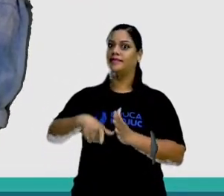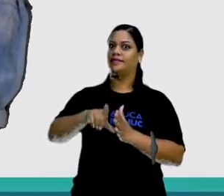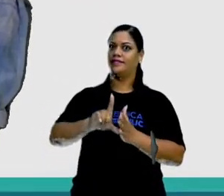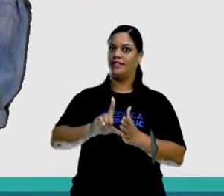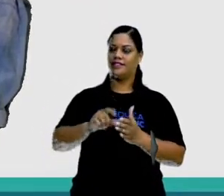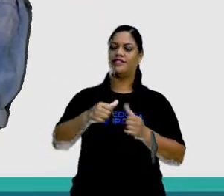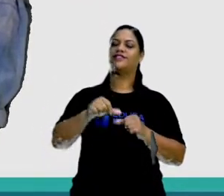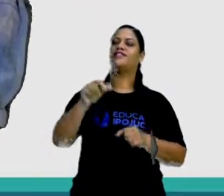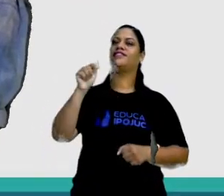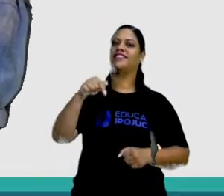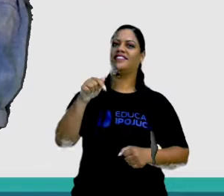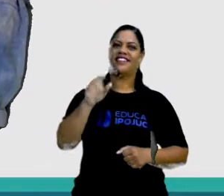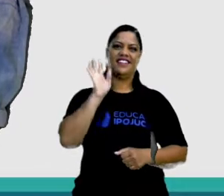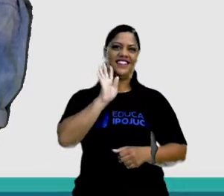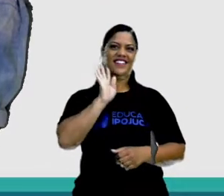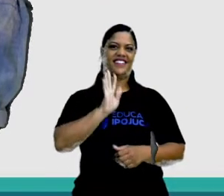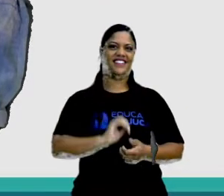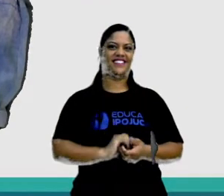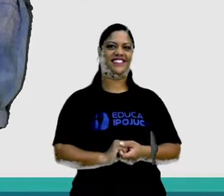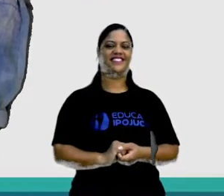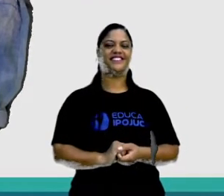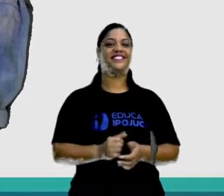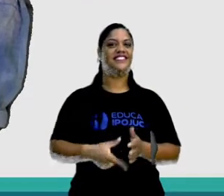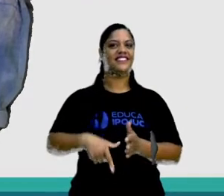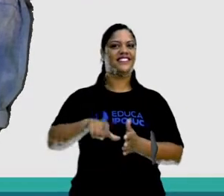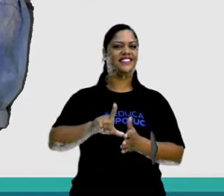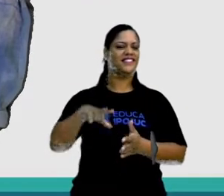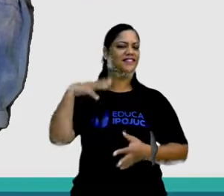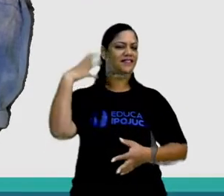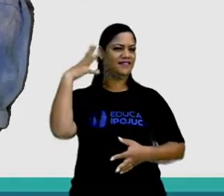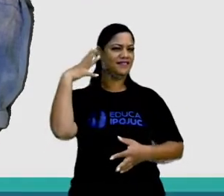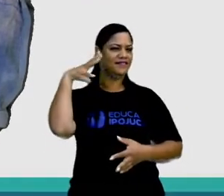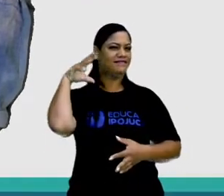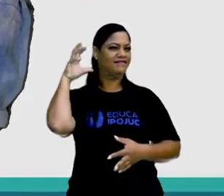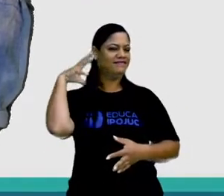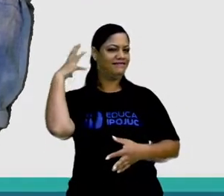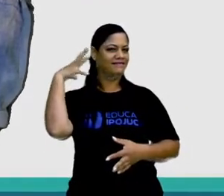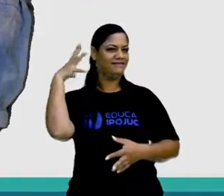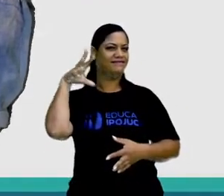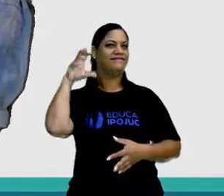eu tô aqui, ó, que legal! Mas antes, vamos ouvir a música da leiturinha.